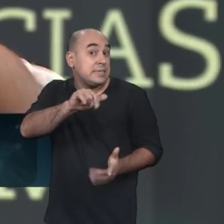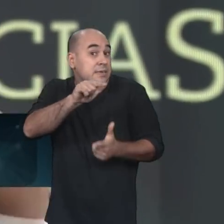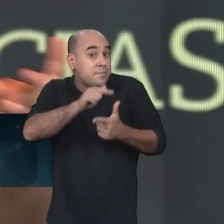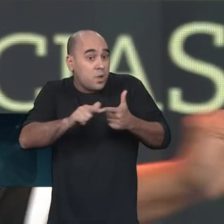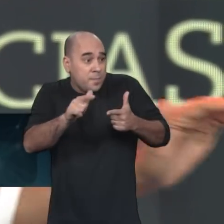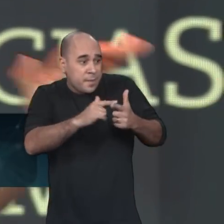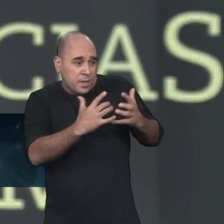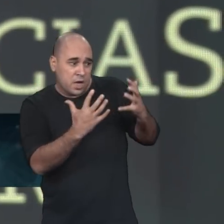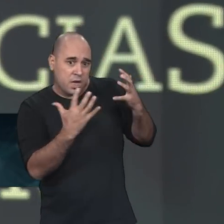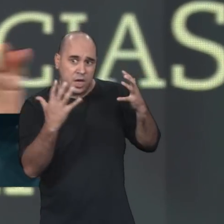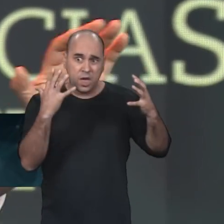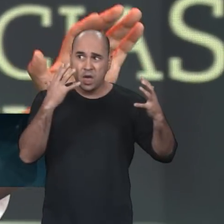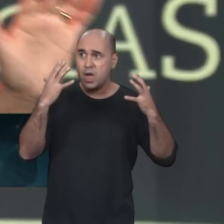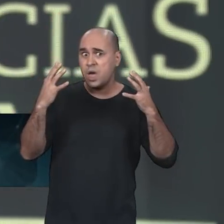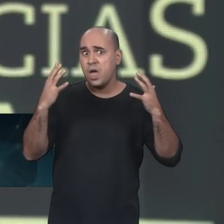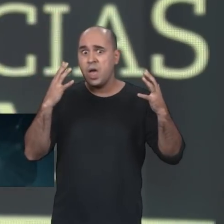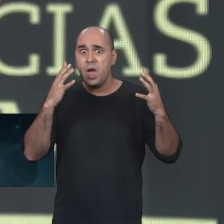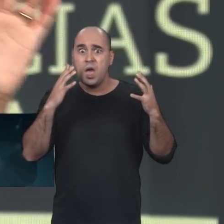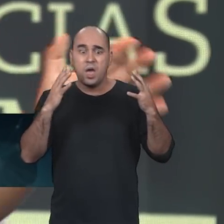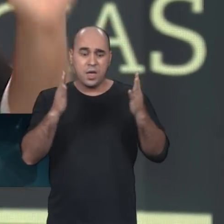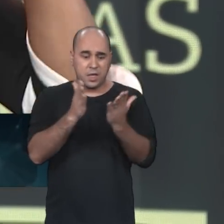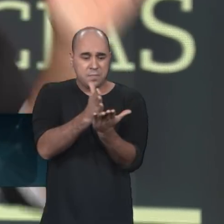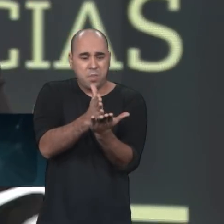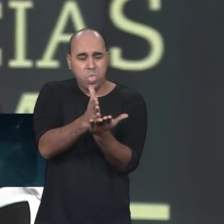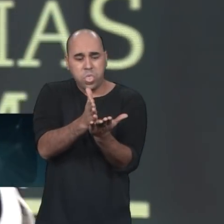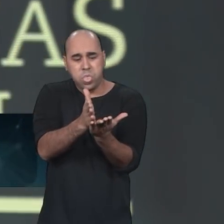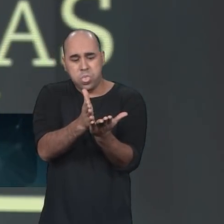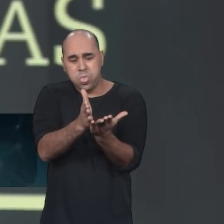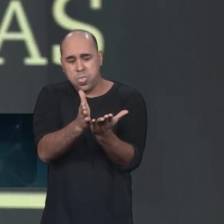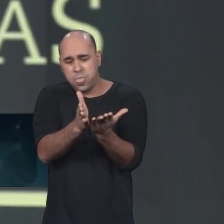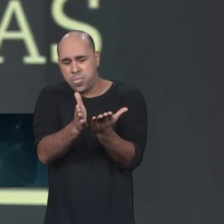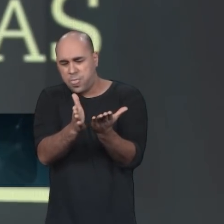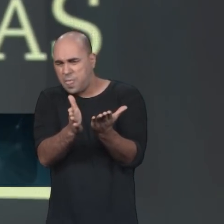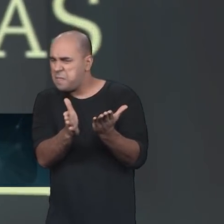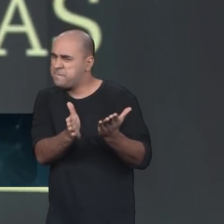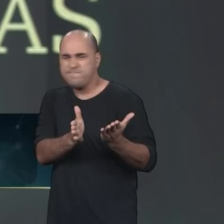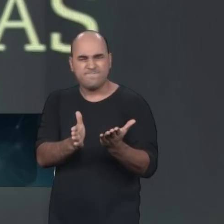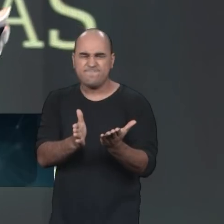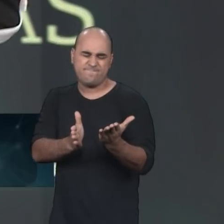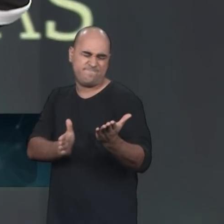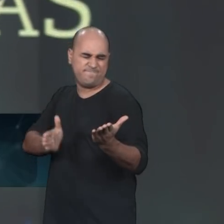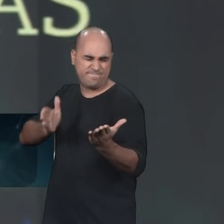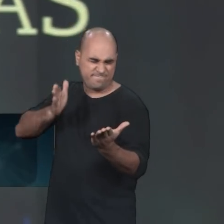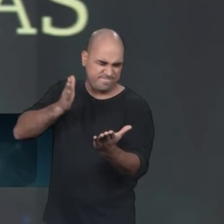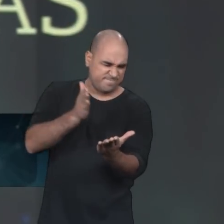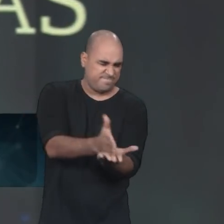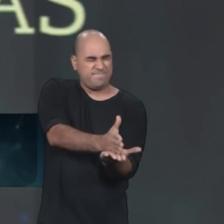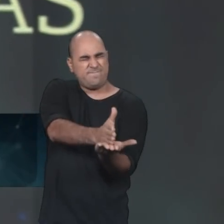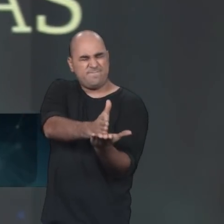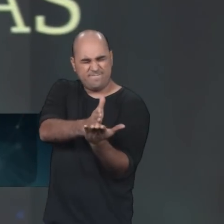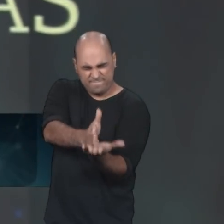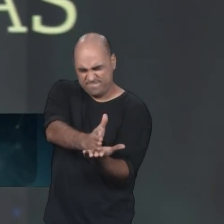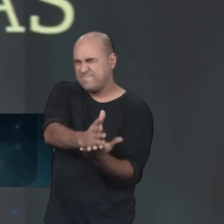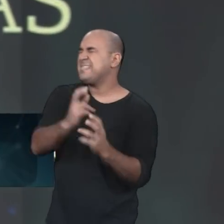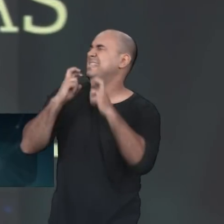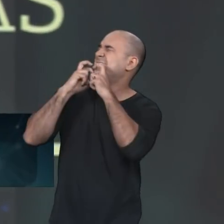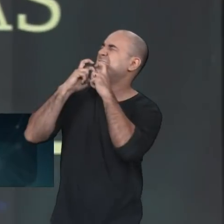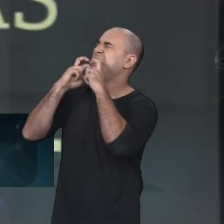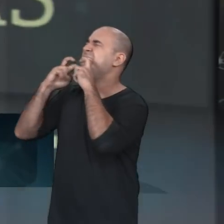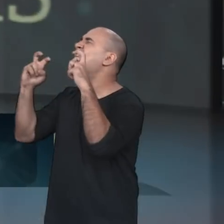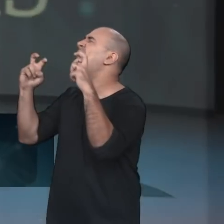afundar, não vou abandonar o barco, eu vou clamar.